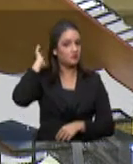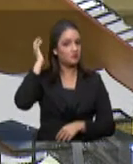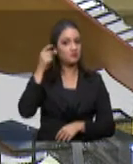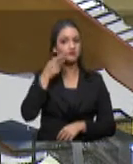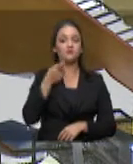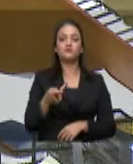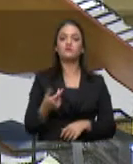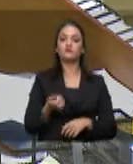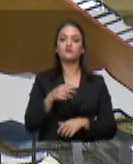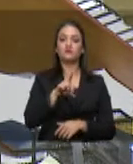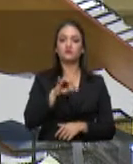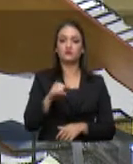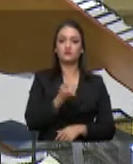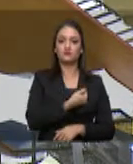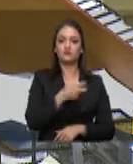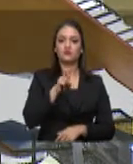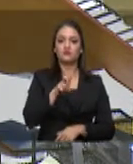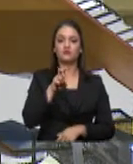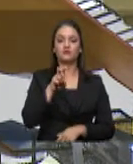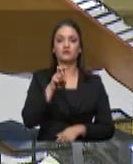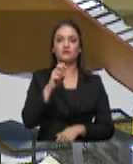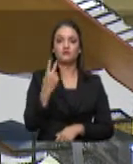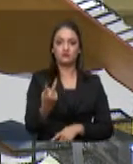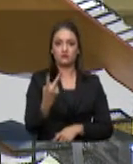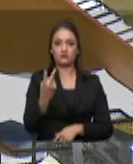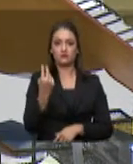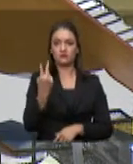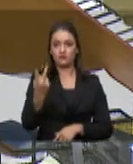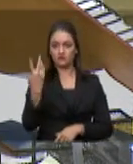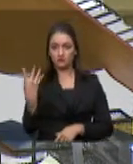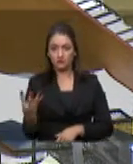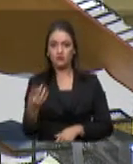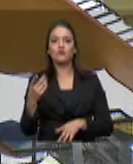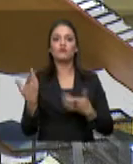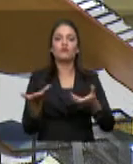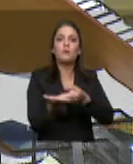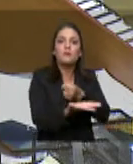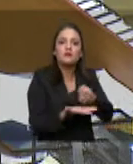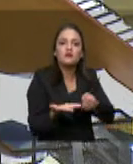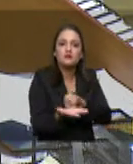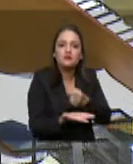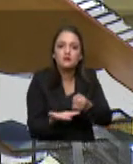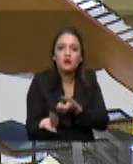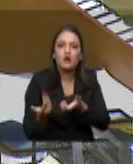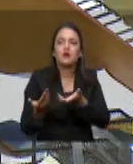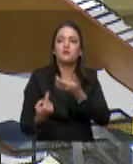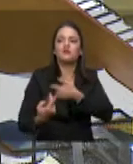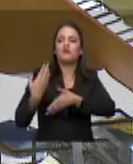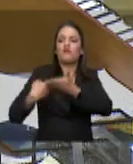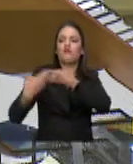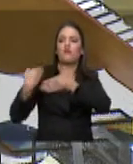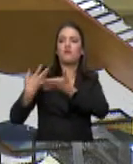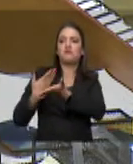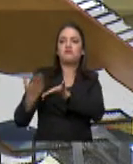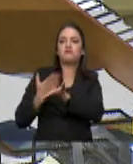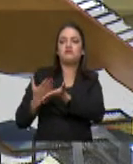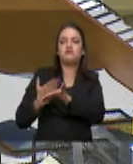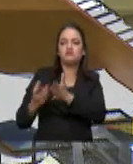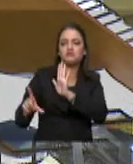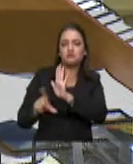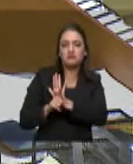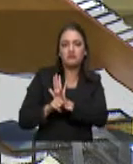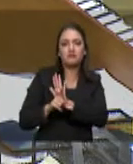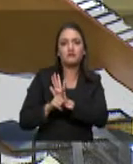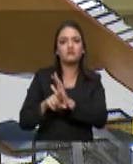ADI 5224, o princípio da vedação do retrocesso social não se presta à finalidade de embaraçar toda e qualquer